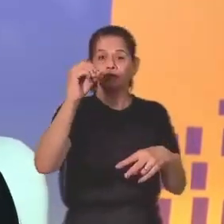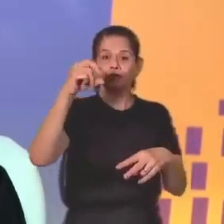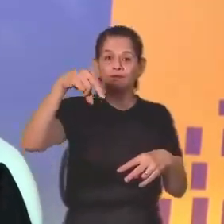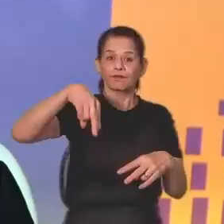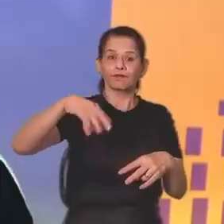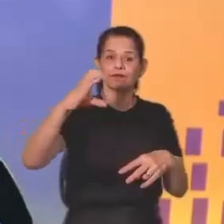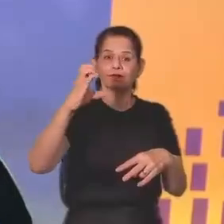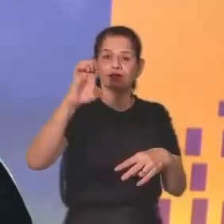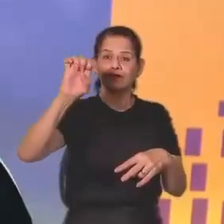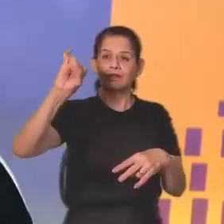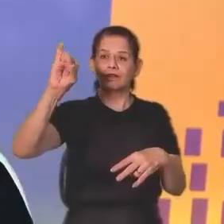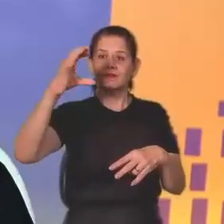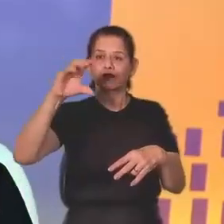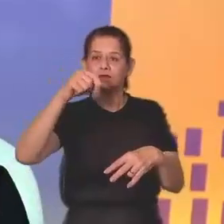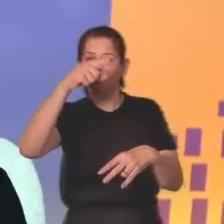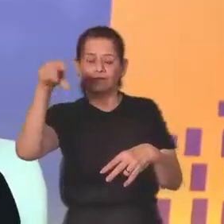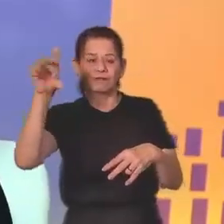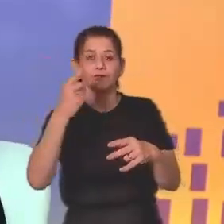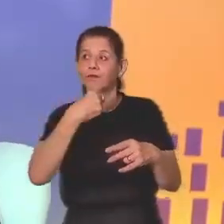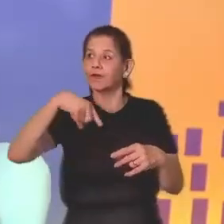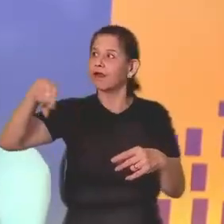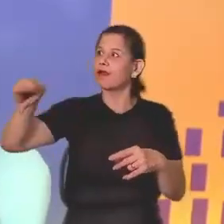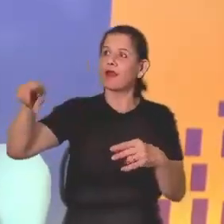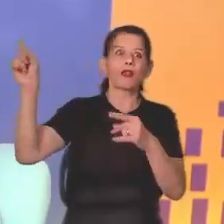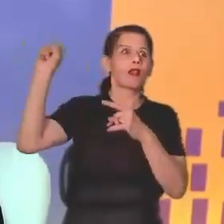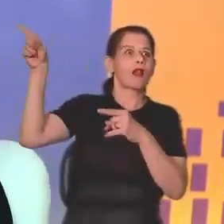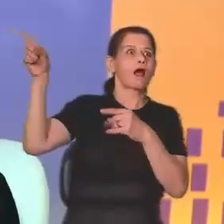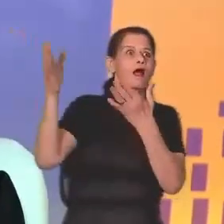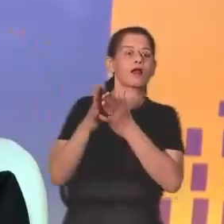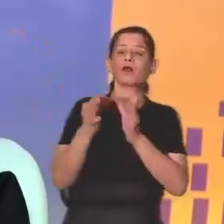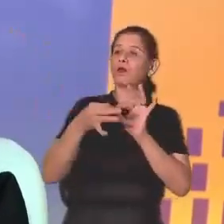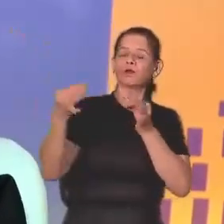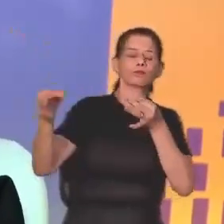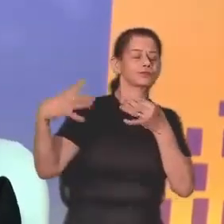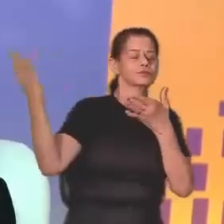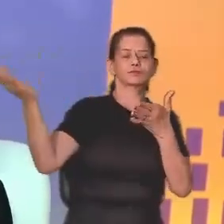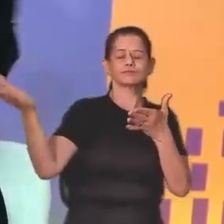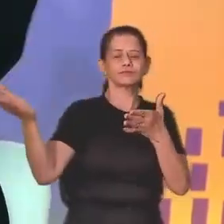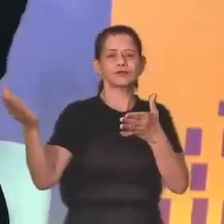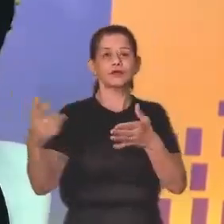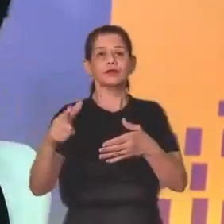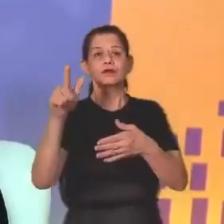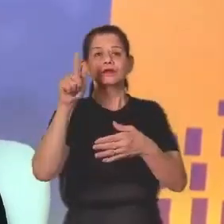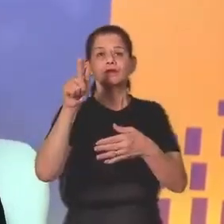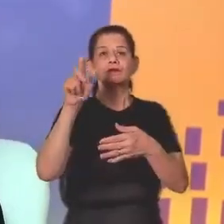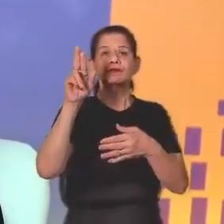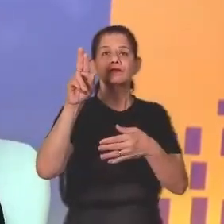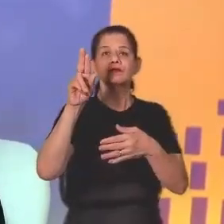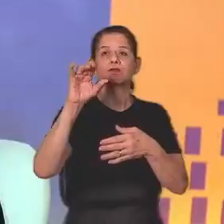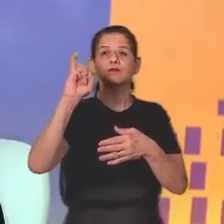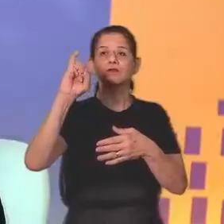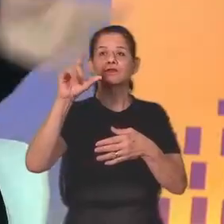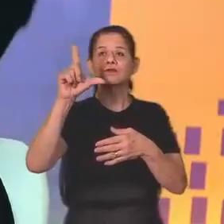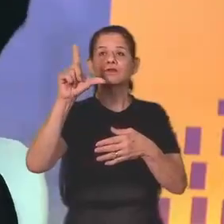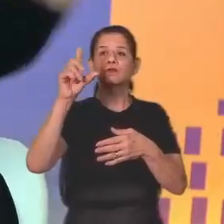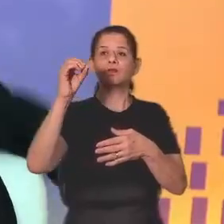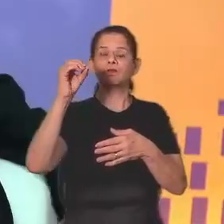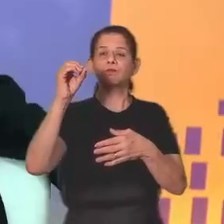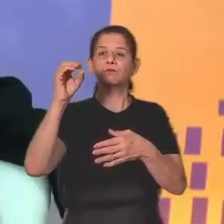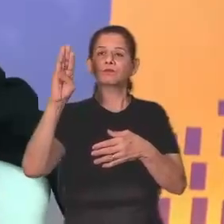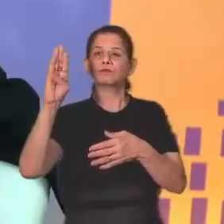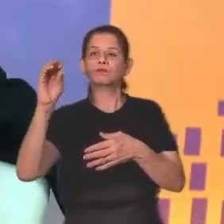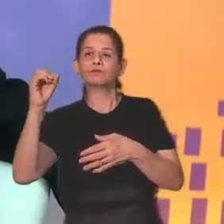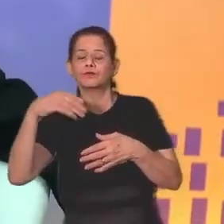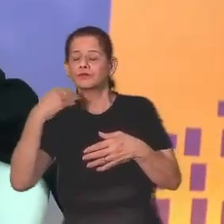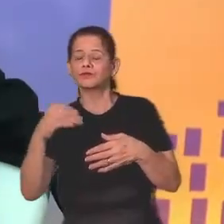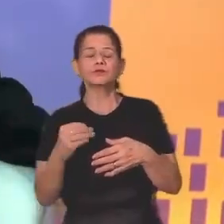falo, como que essa mulher foi parar lá no Quilombo? Né? Então, a gente vê que é uma bênção, um caminho de